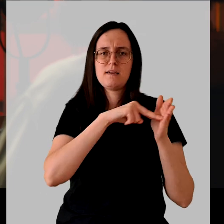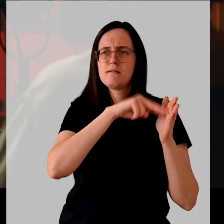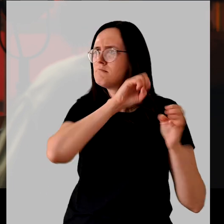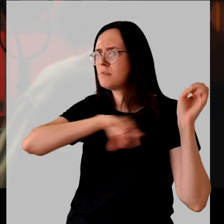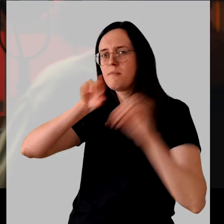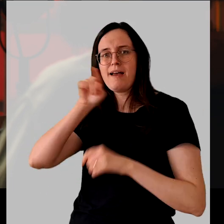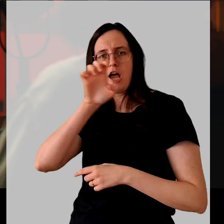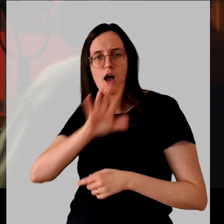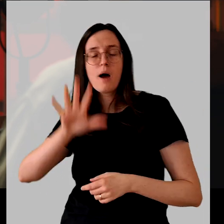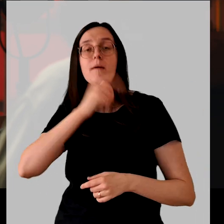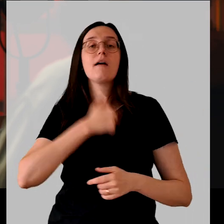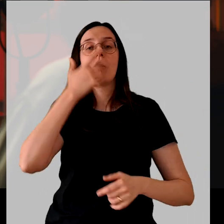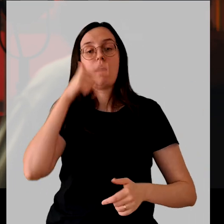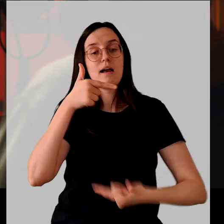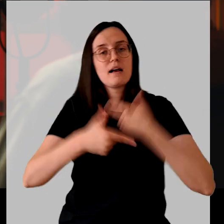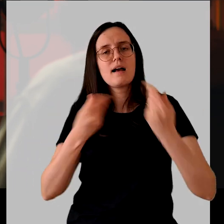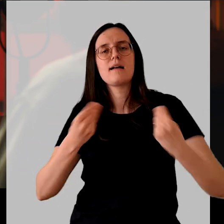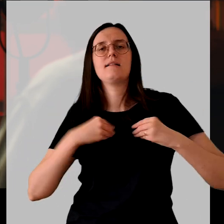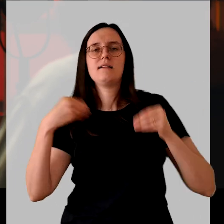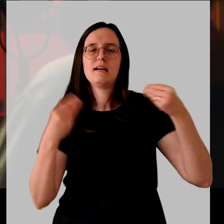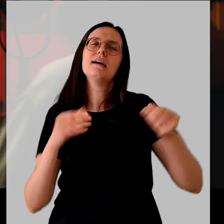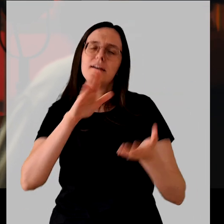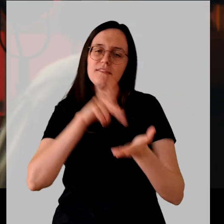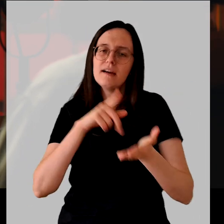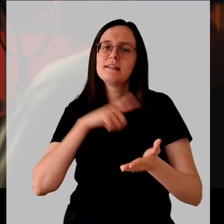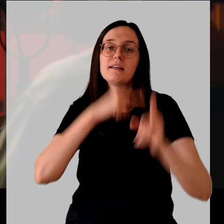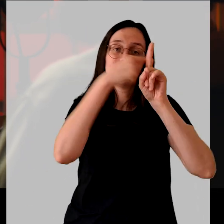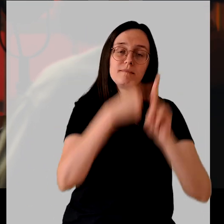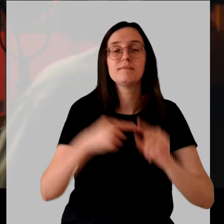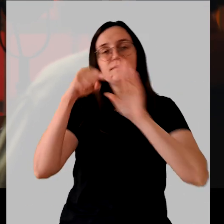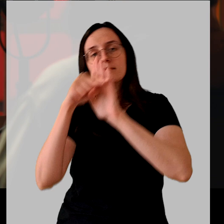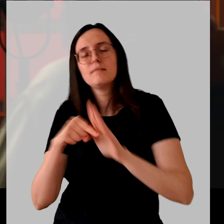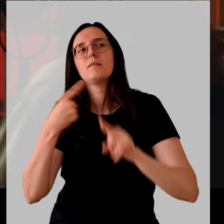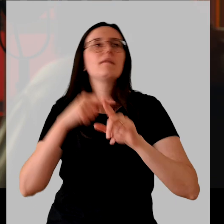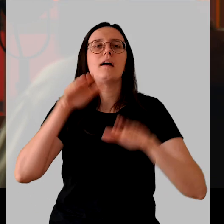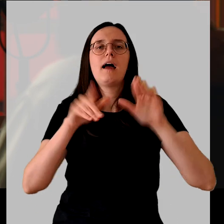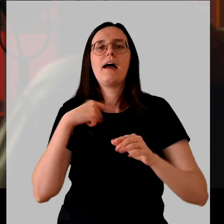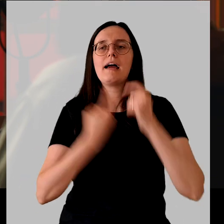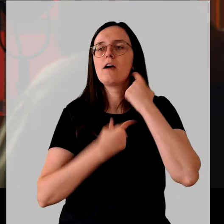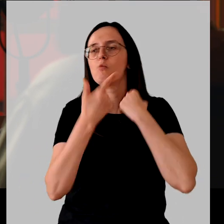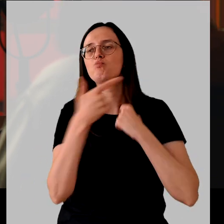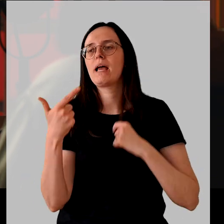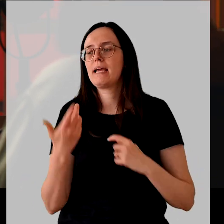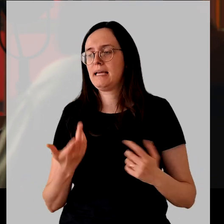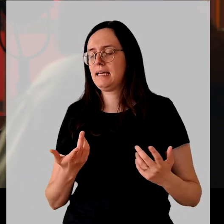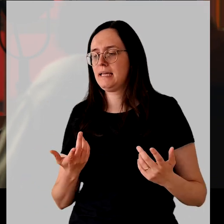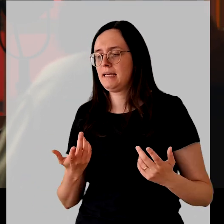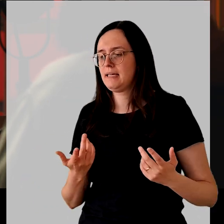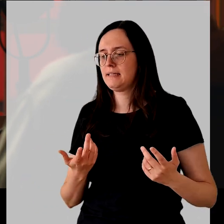Então, acho que é uma profissão que dá uma flexibilidade. Claro que a gente tem os prós e contras, porque às vezes a gente não tem